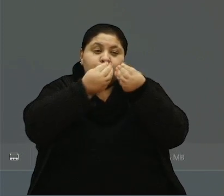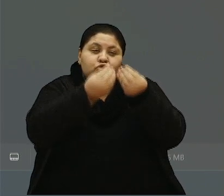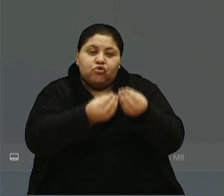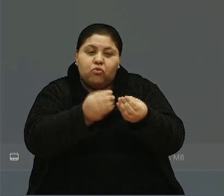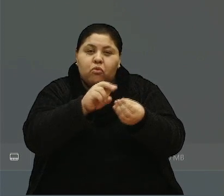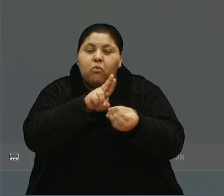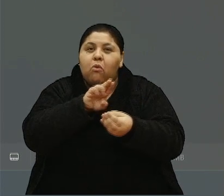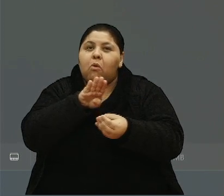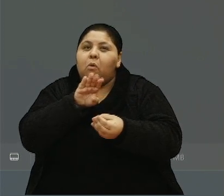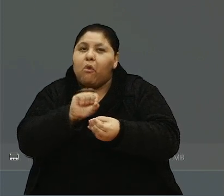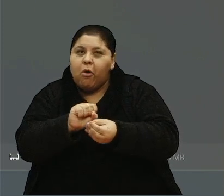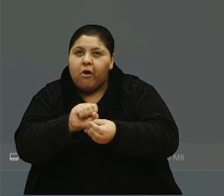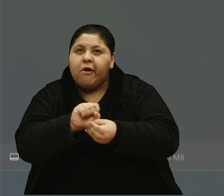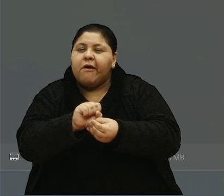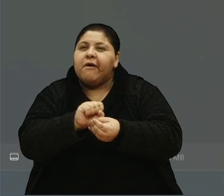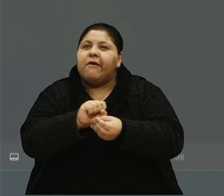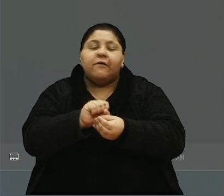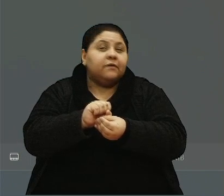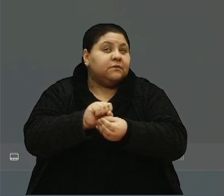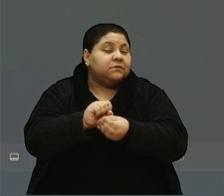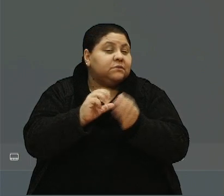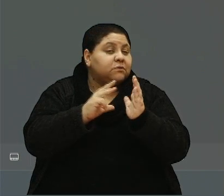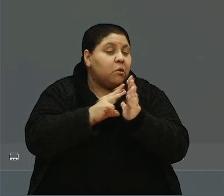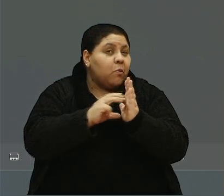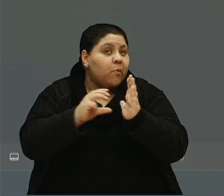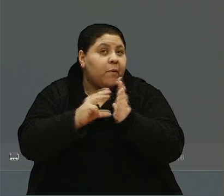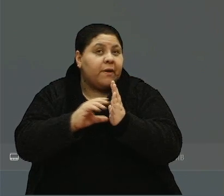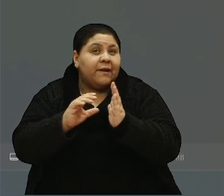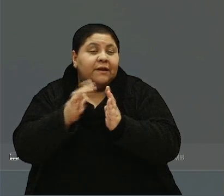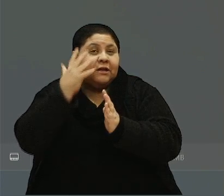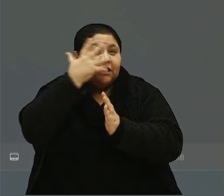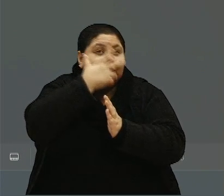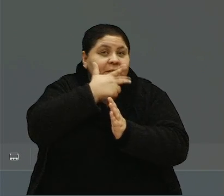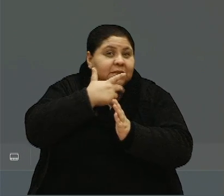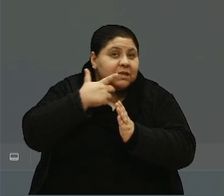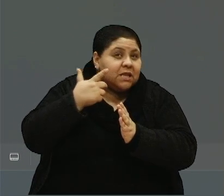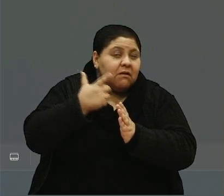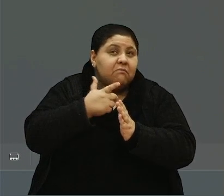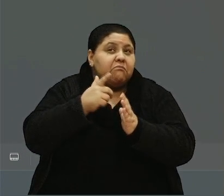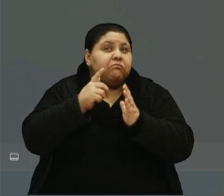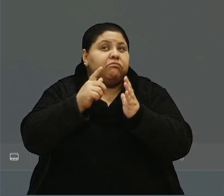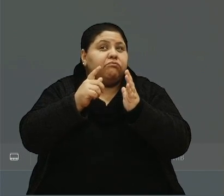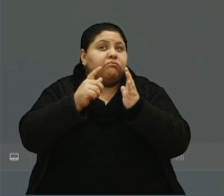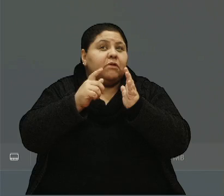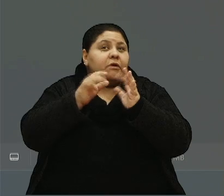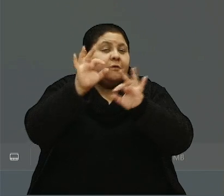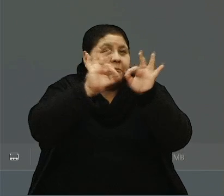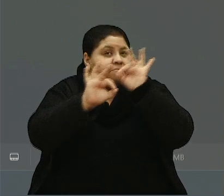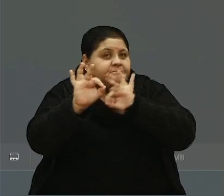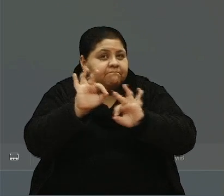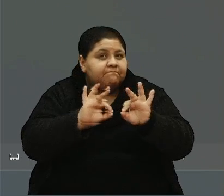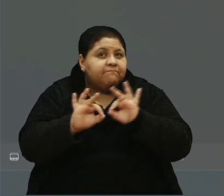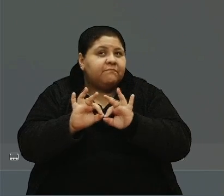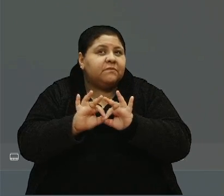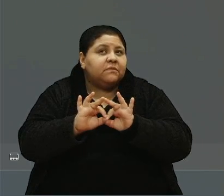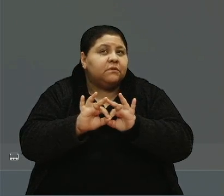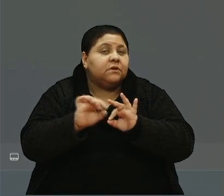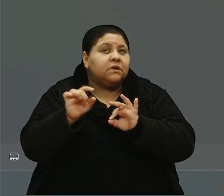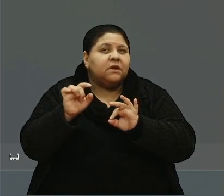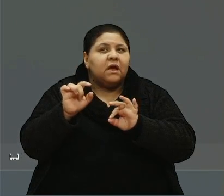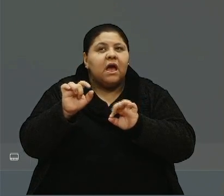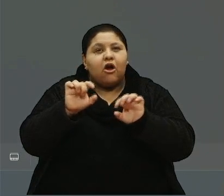UBS modelo, uma UBS linda, super bem equipada, que é o que a comunidade